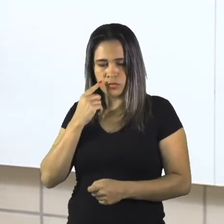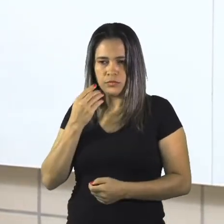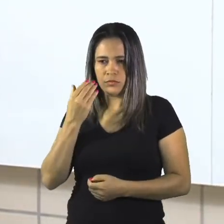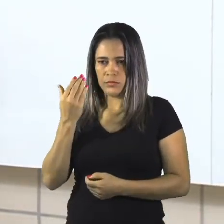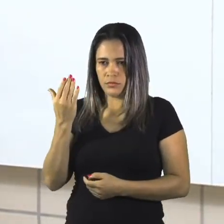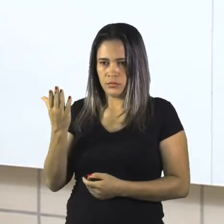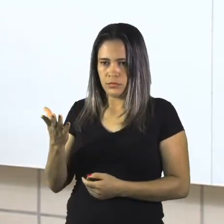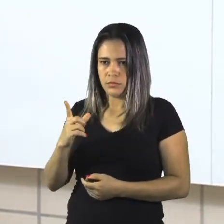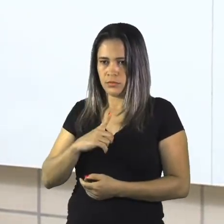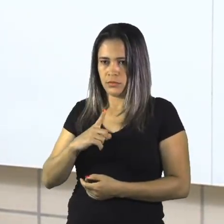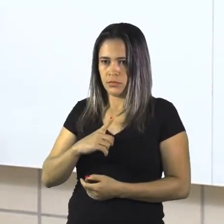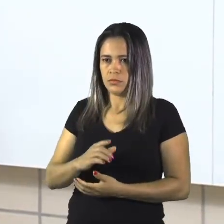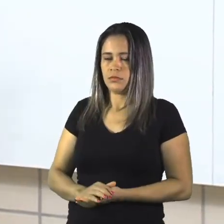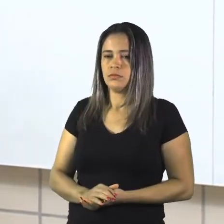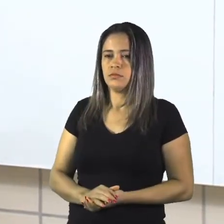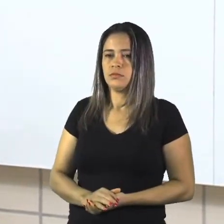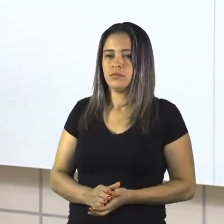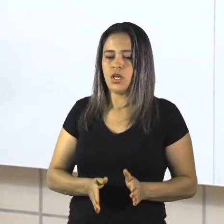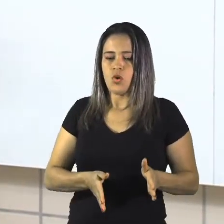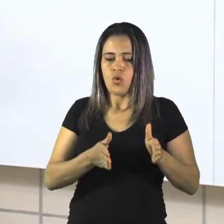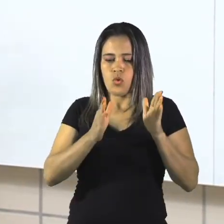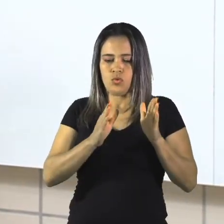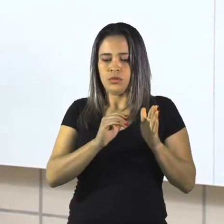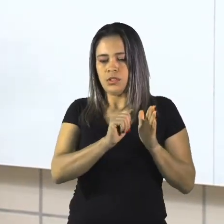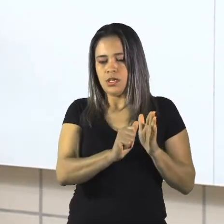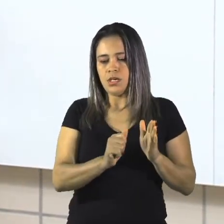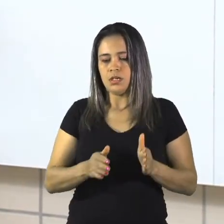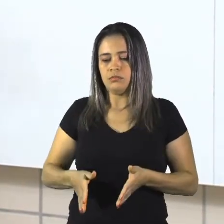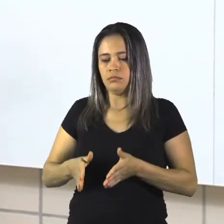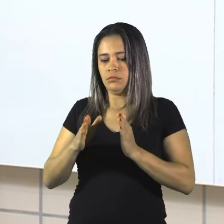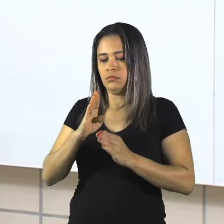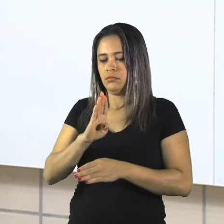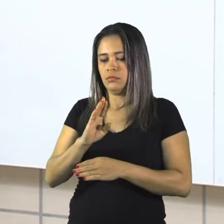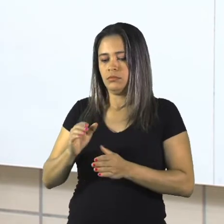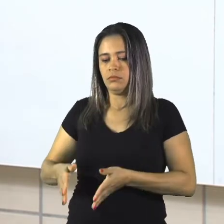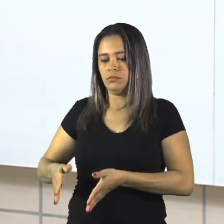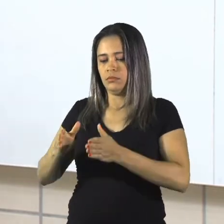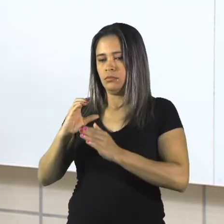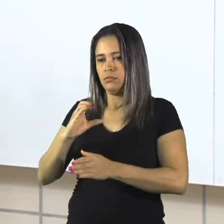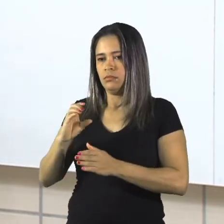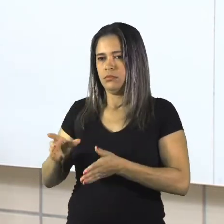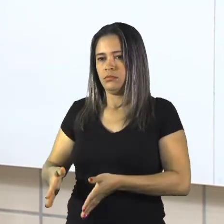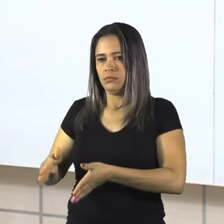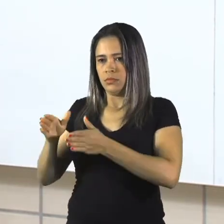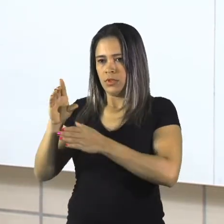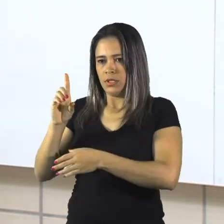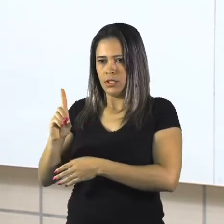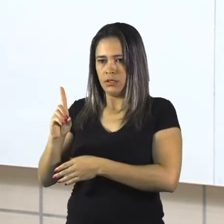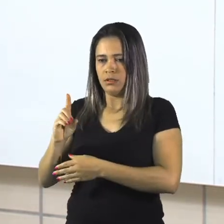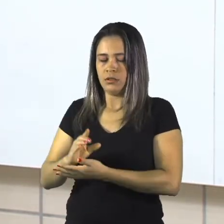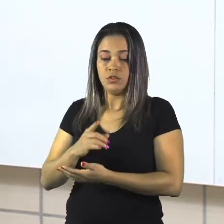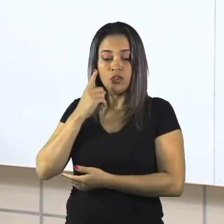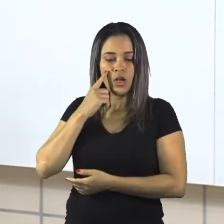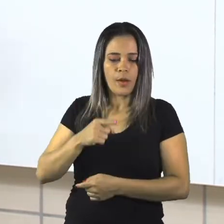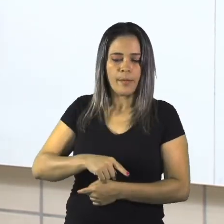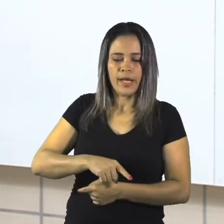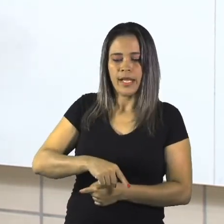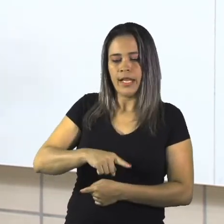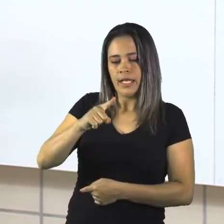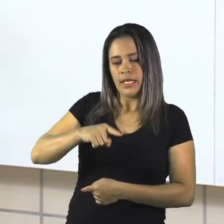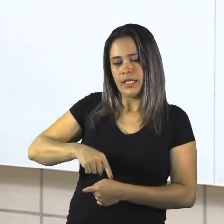a coluna A, B, C, D. Se a gente for olhar para as linhas, a gente vai perceber que tem as